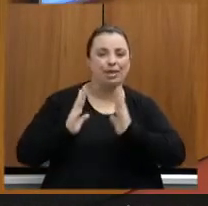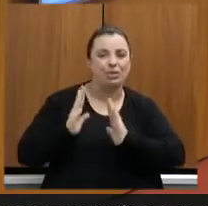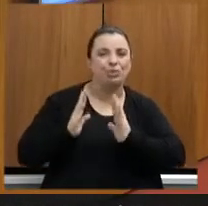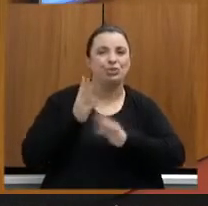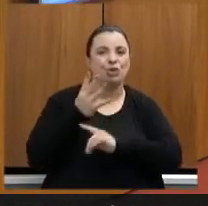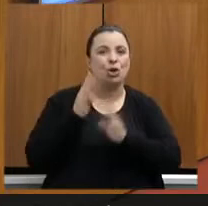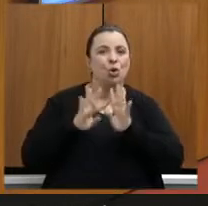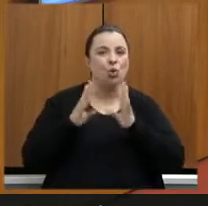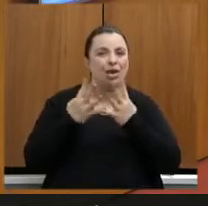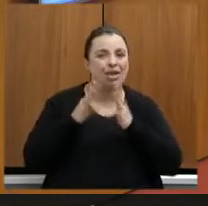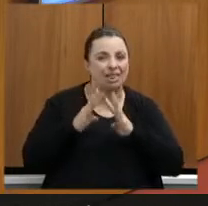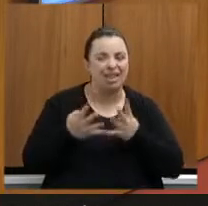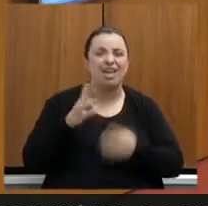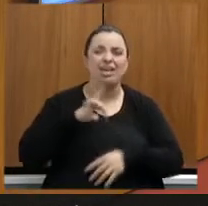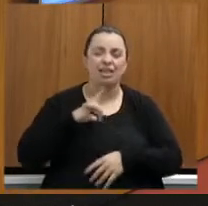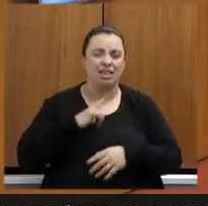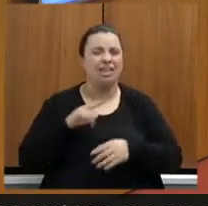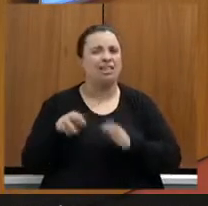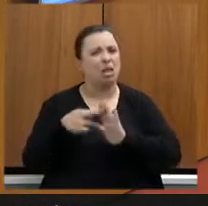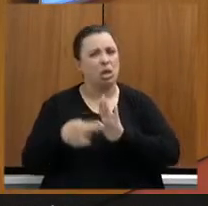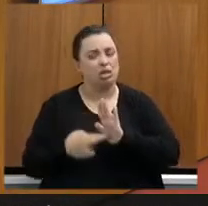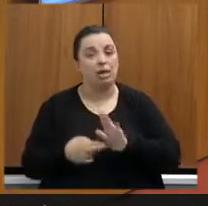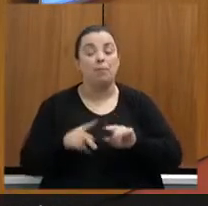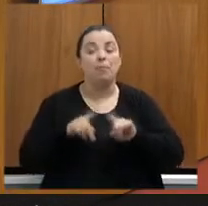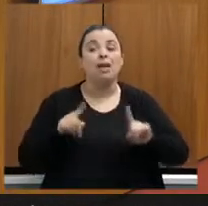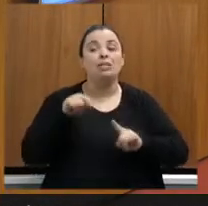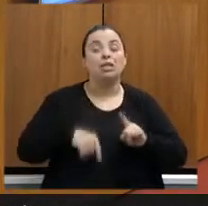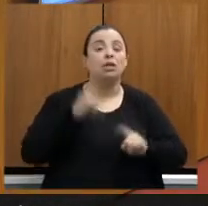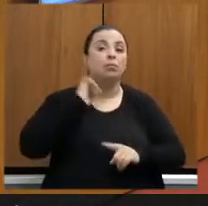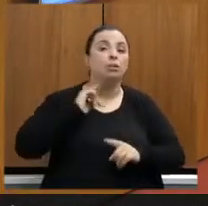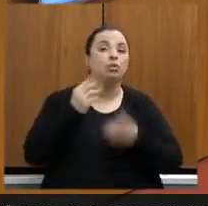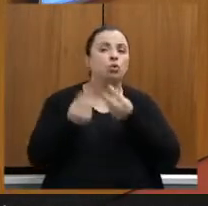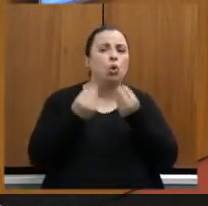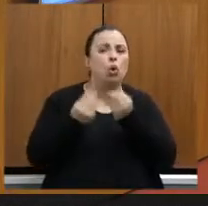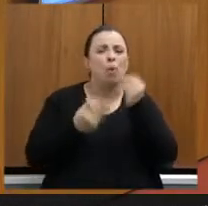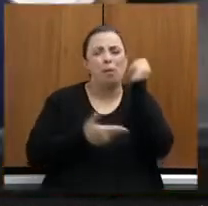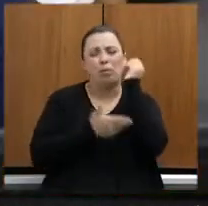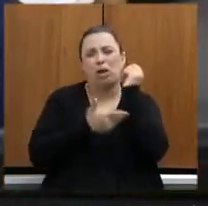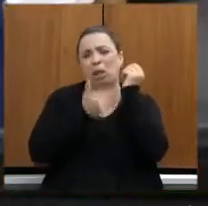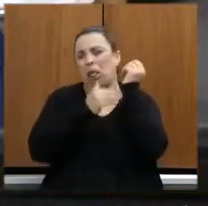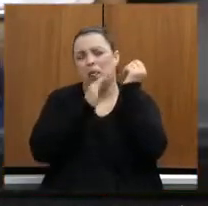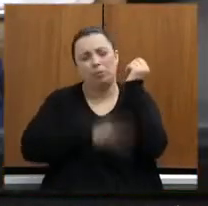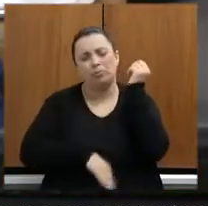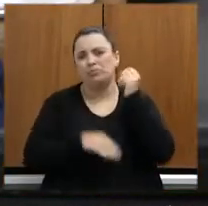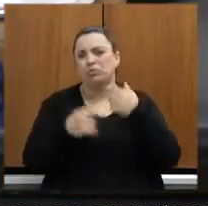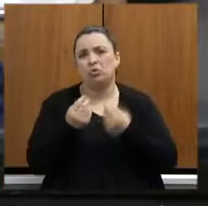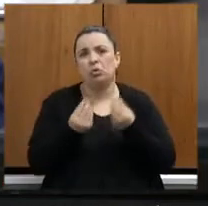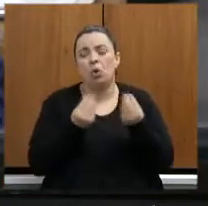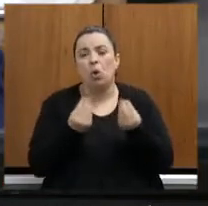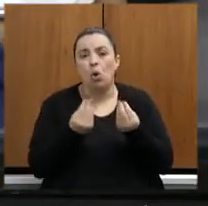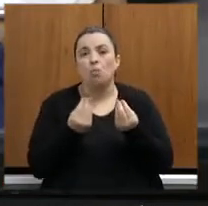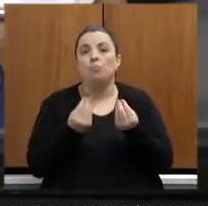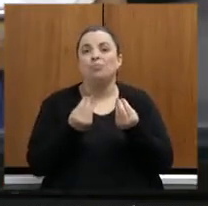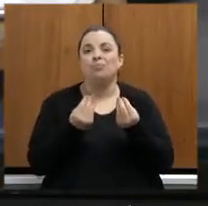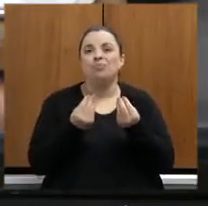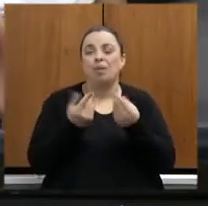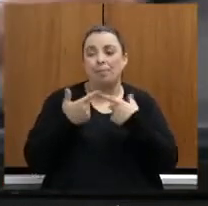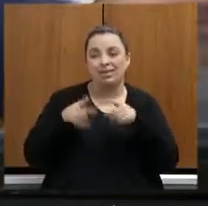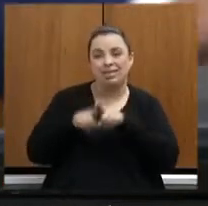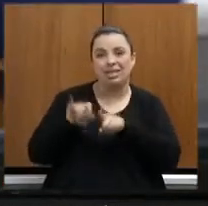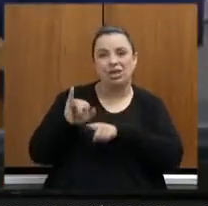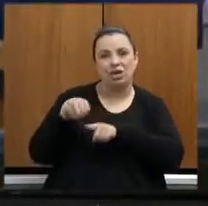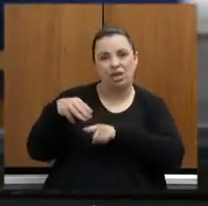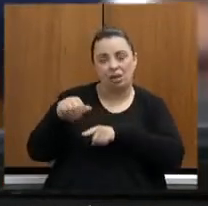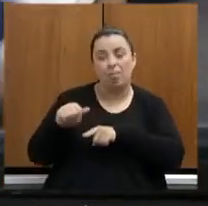fazer então aqui em Minas para simplificar isso o que que nós fizemos através do imo através das legislações que essa casa aprovou nós